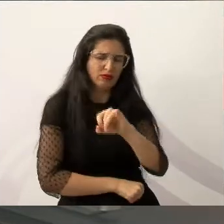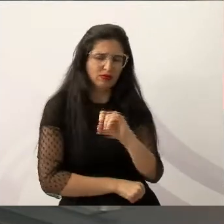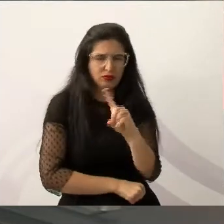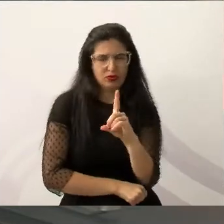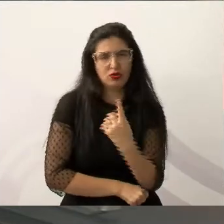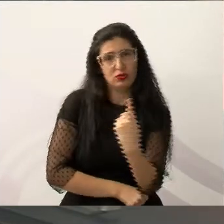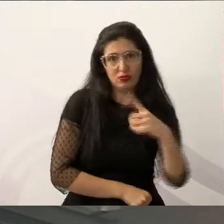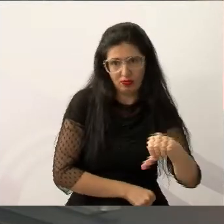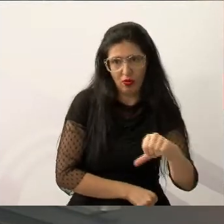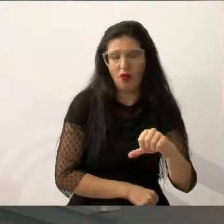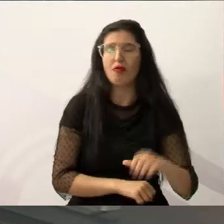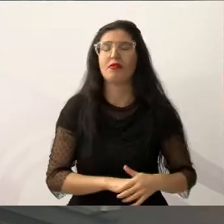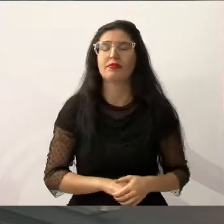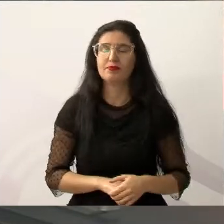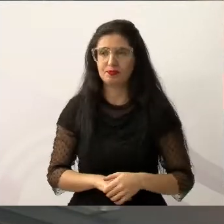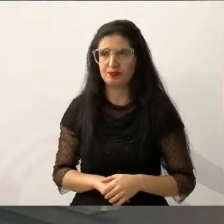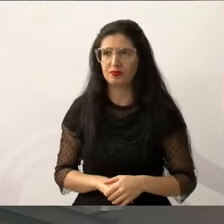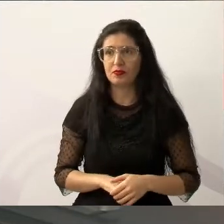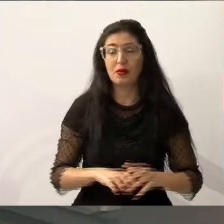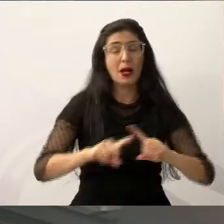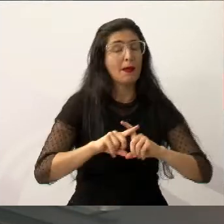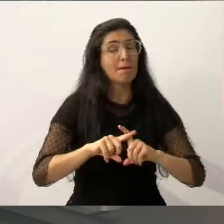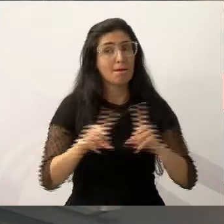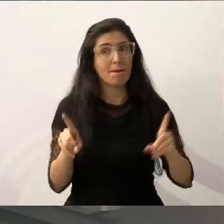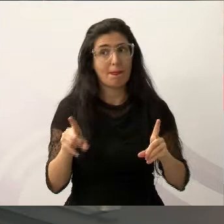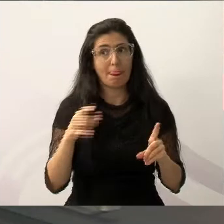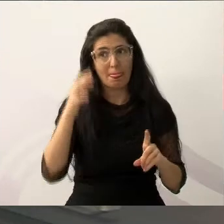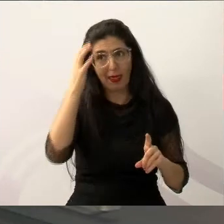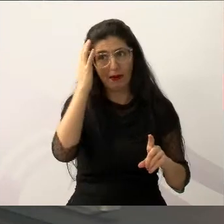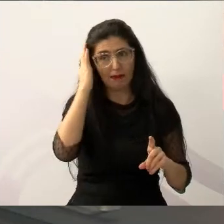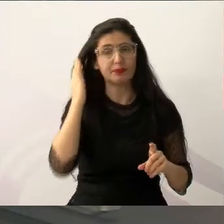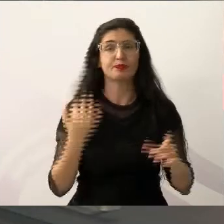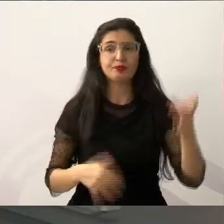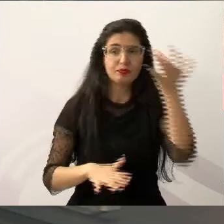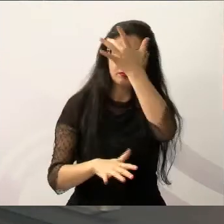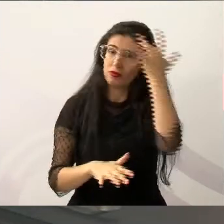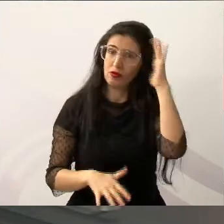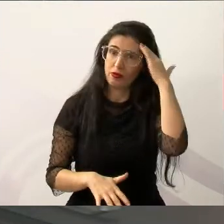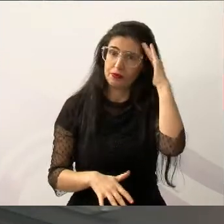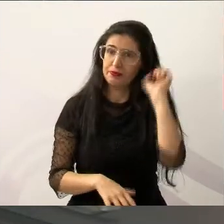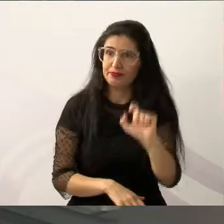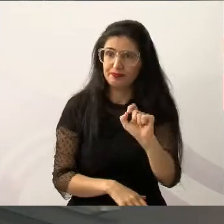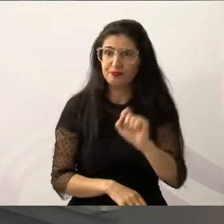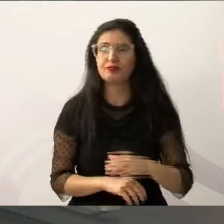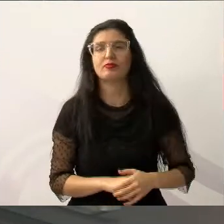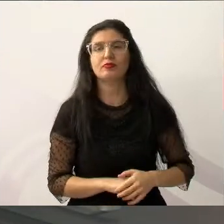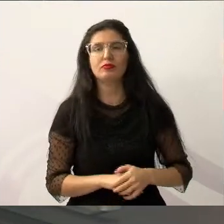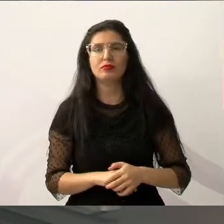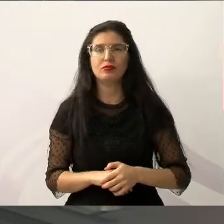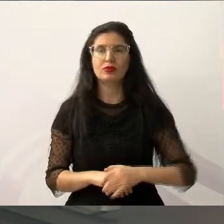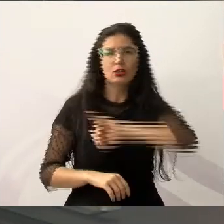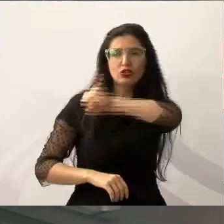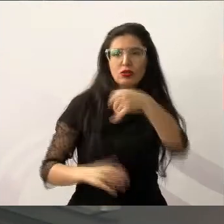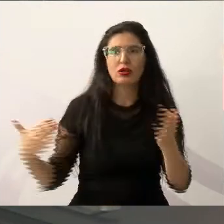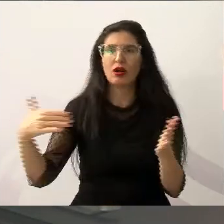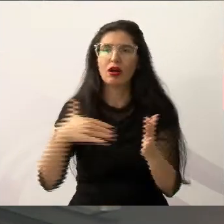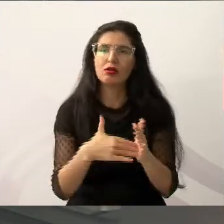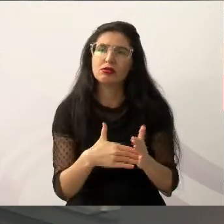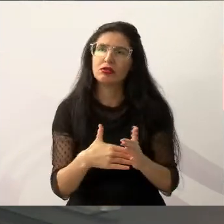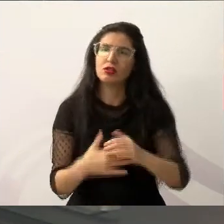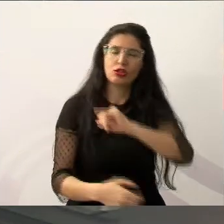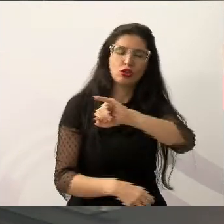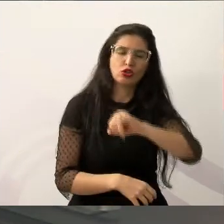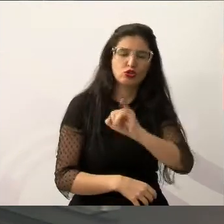e colocar aqui também, só para que as pessoas tirem a sua conclusão, que no primeiro semestre de 2019,